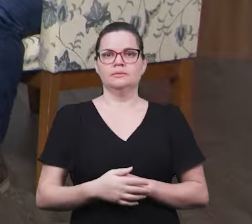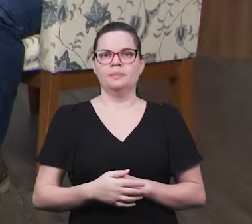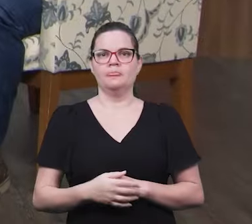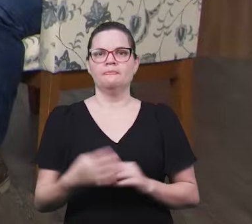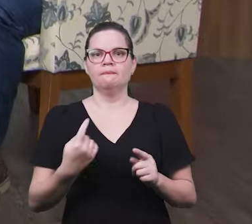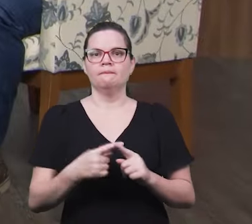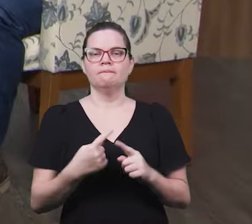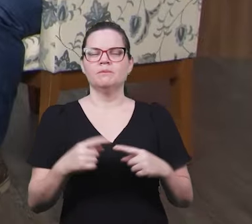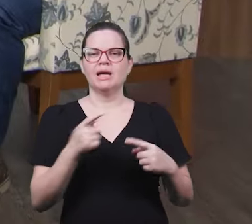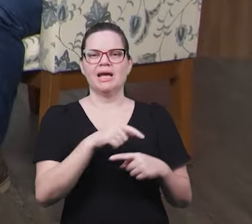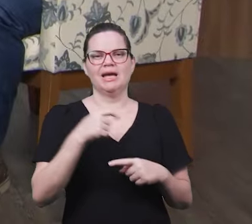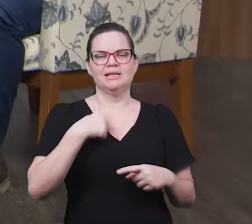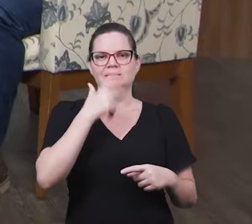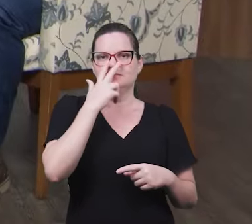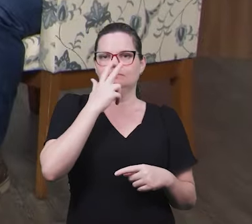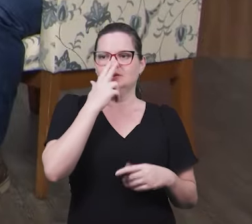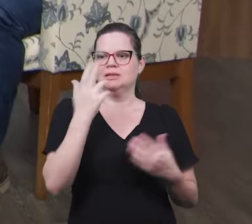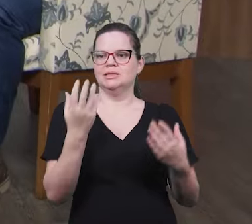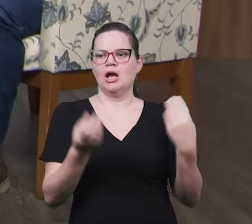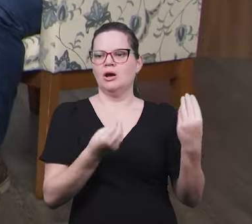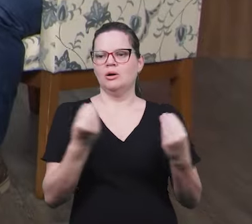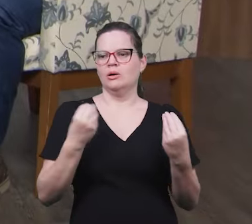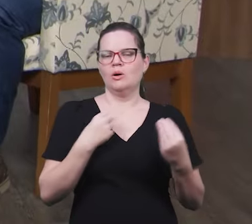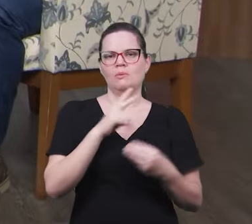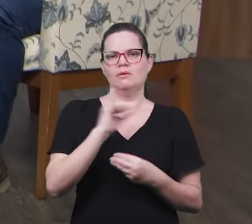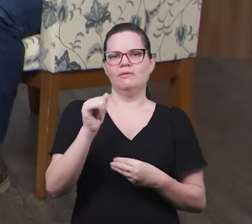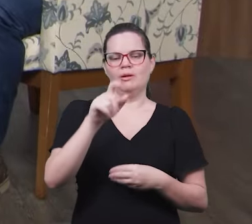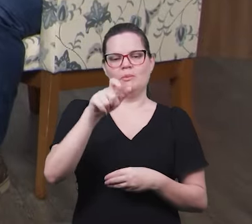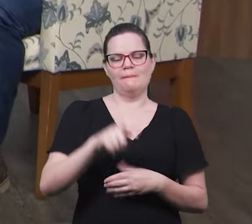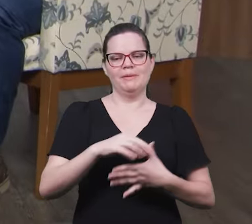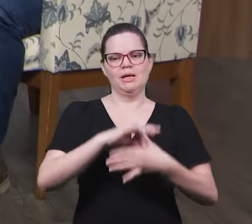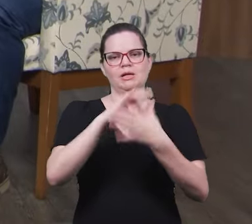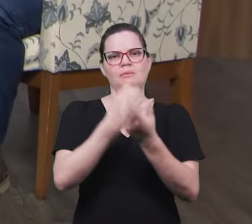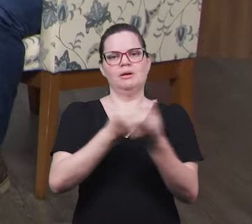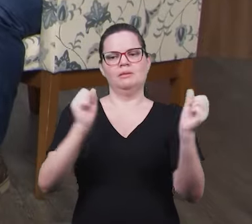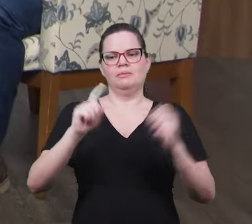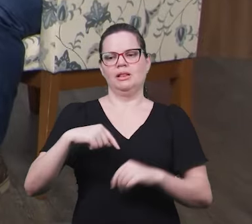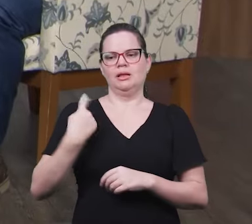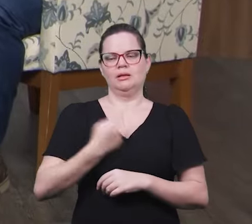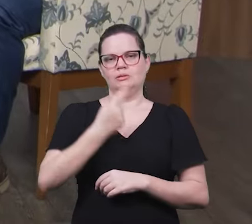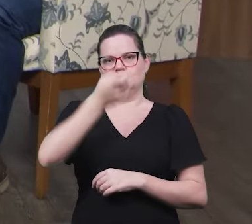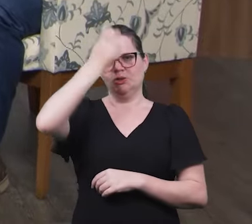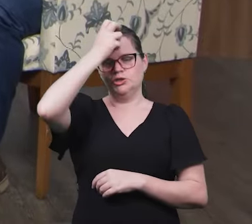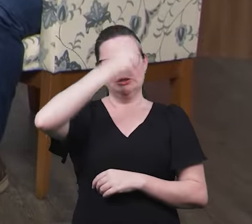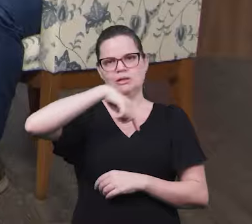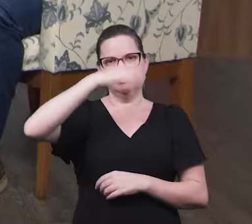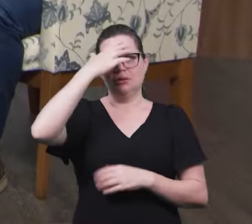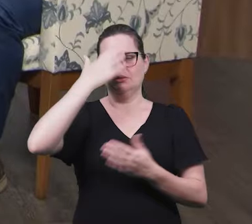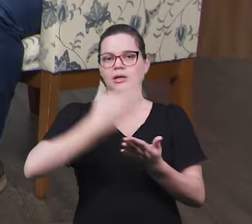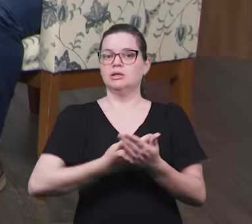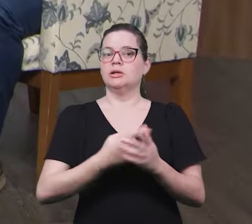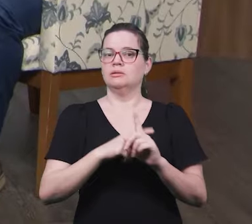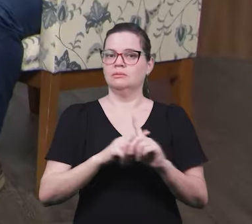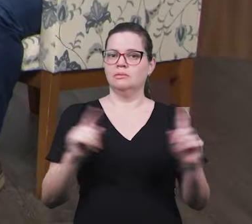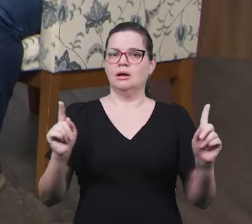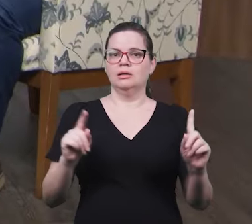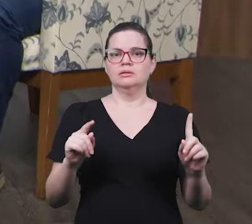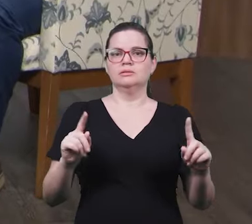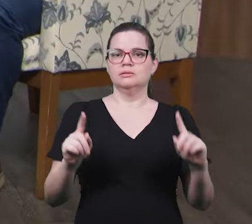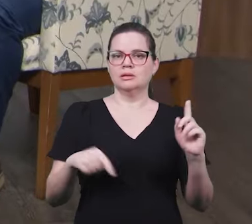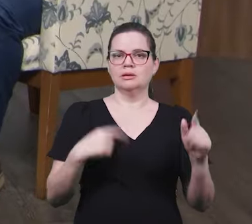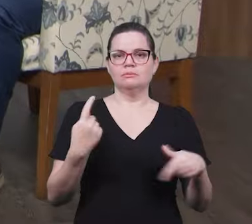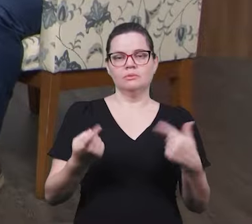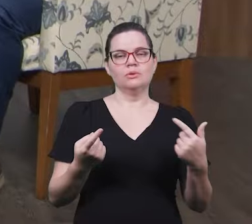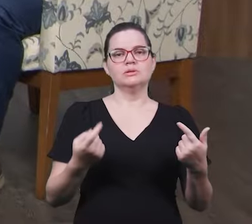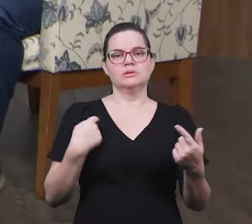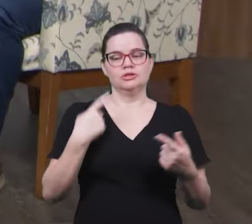de um libertador surgir, né? No Egito. O Senhor tirou. E a mesma coisa hoje, né? Quando nós vemos Jesus, é aquele